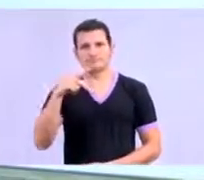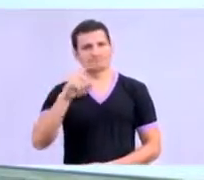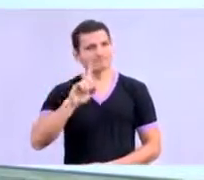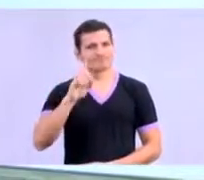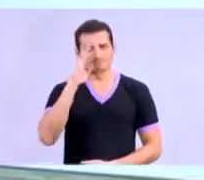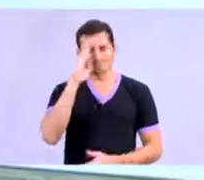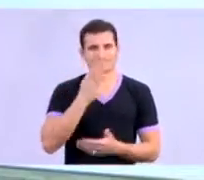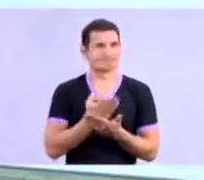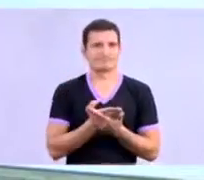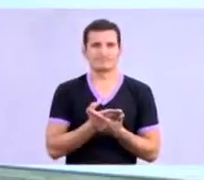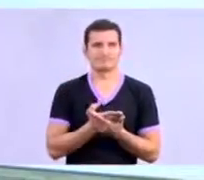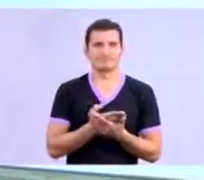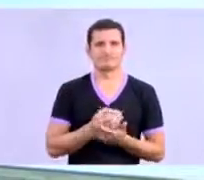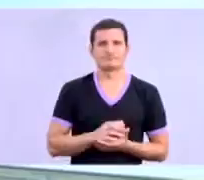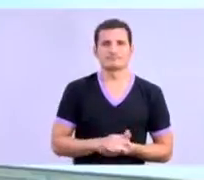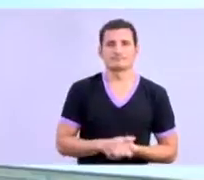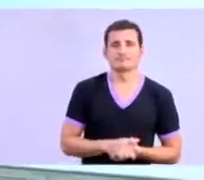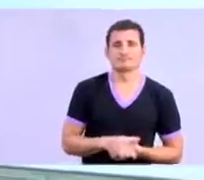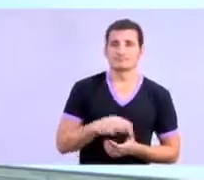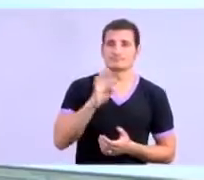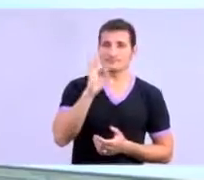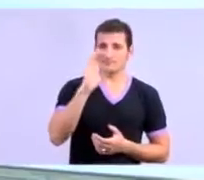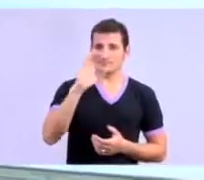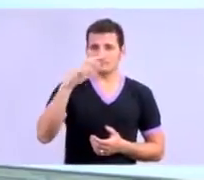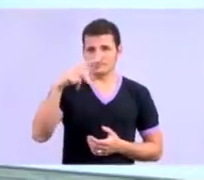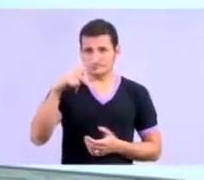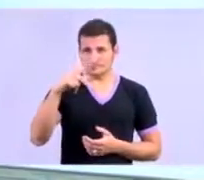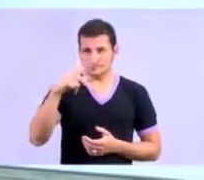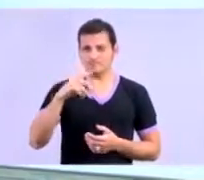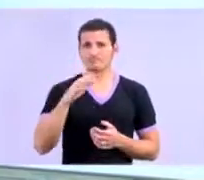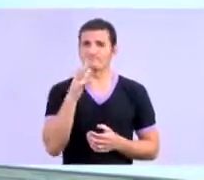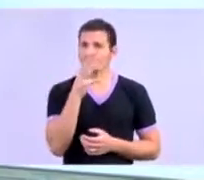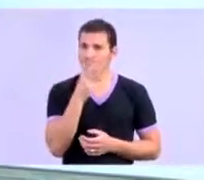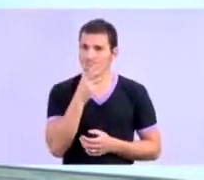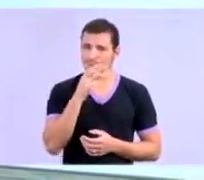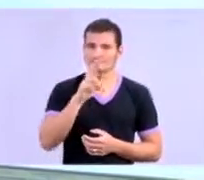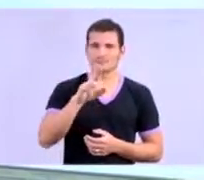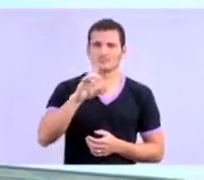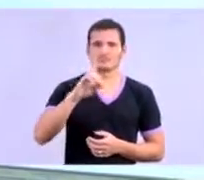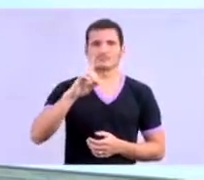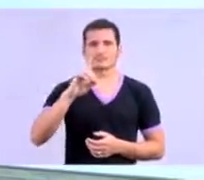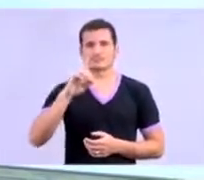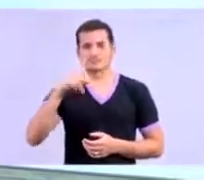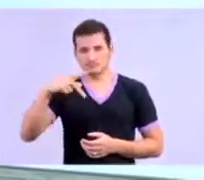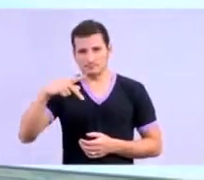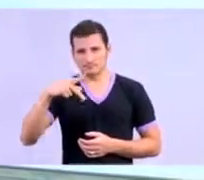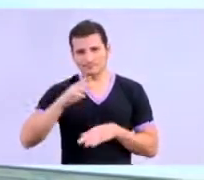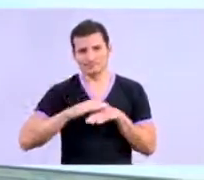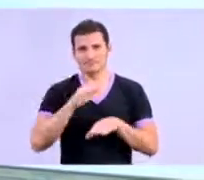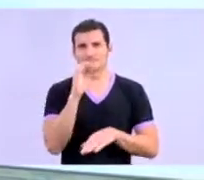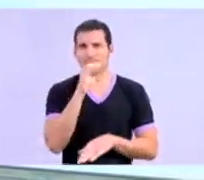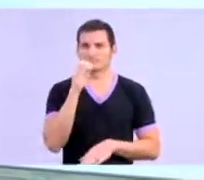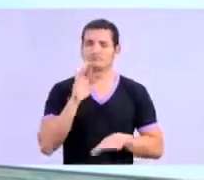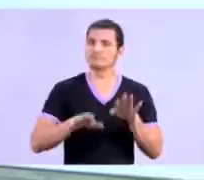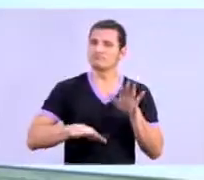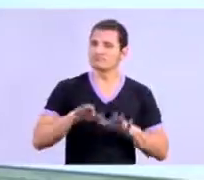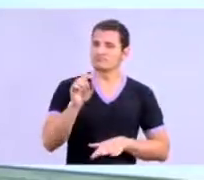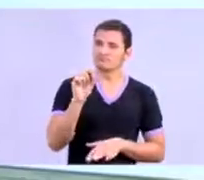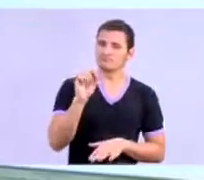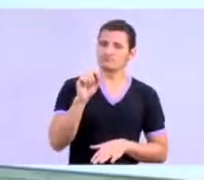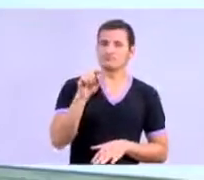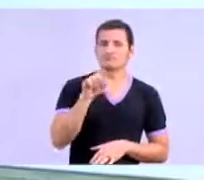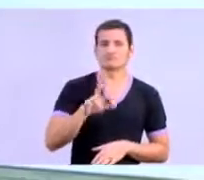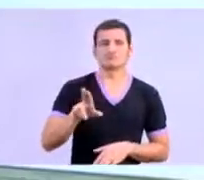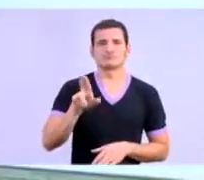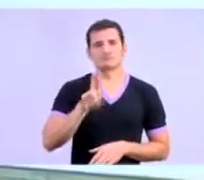Agora, TCP, ele é mais lento. E o DP, ele é mais rápido. E aí, depende do que vocês vão precisar aí